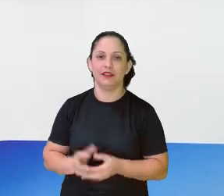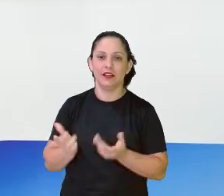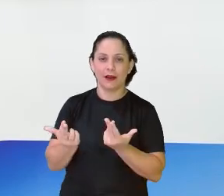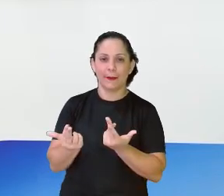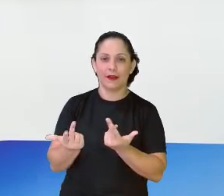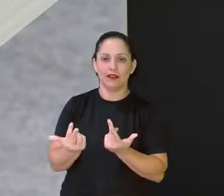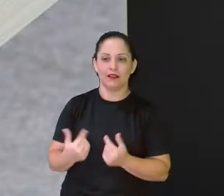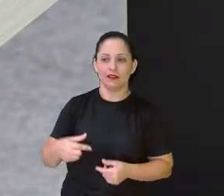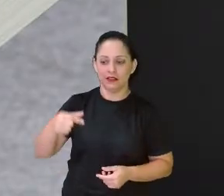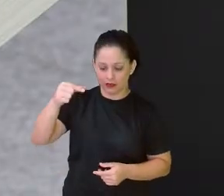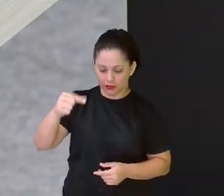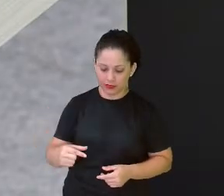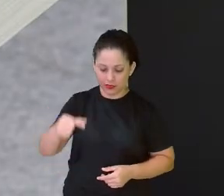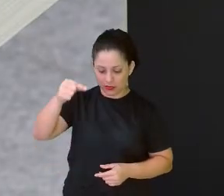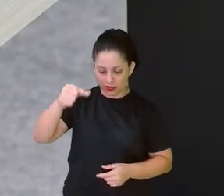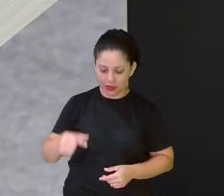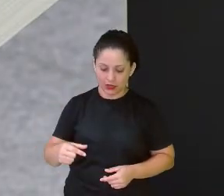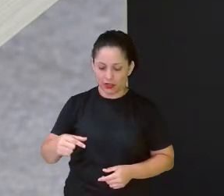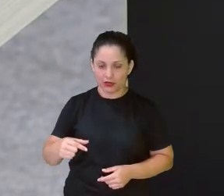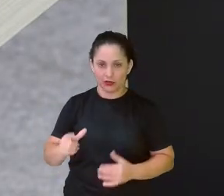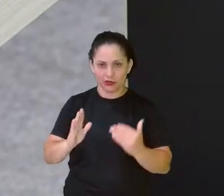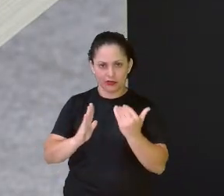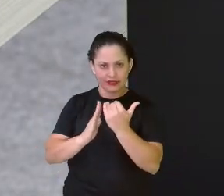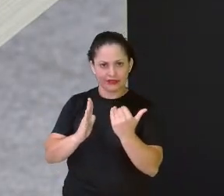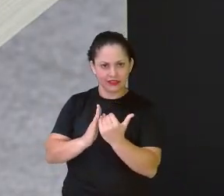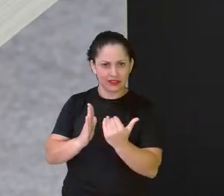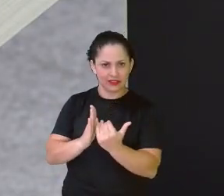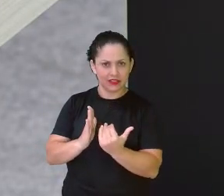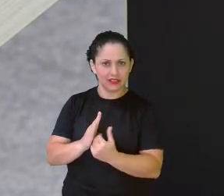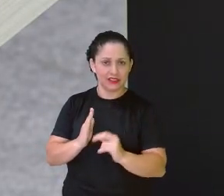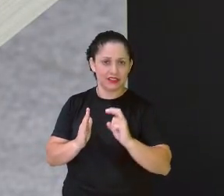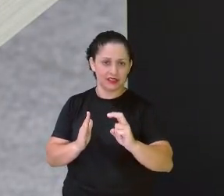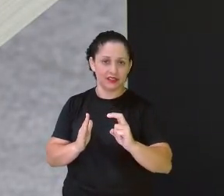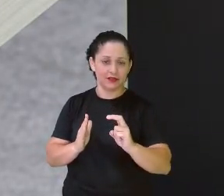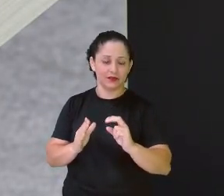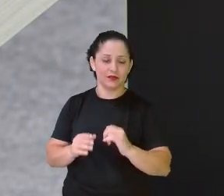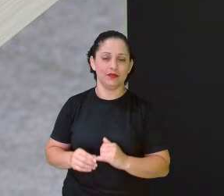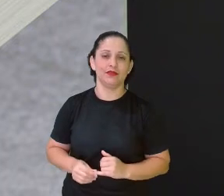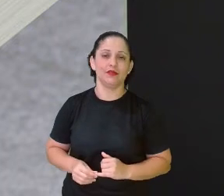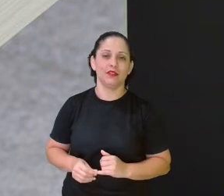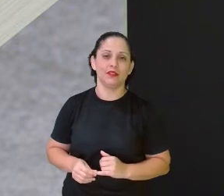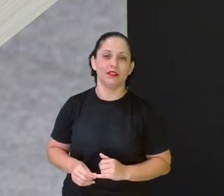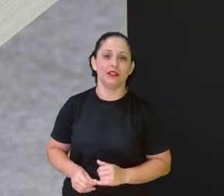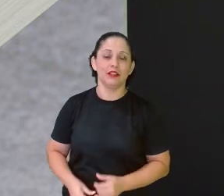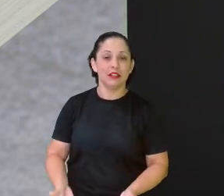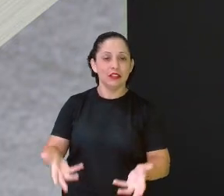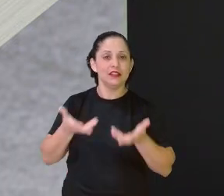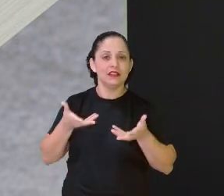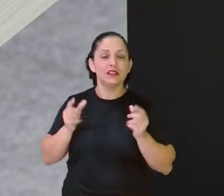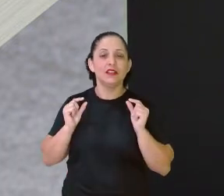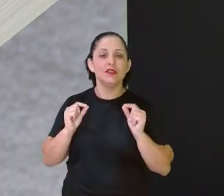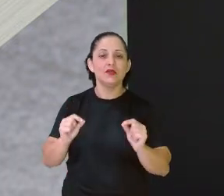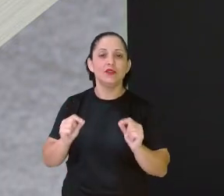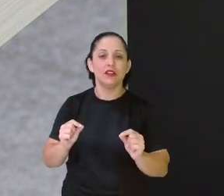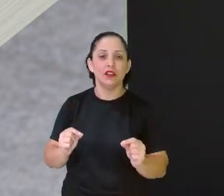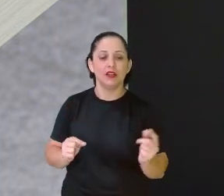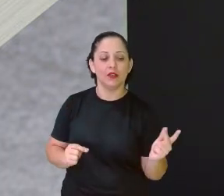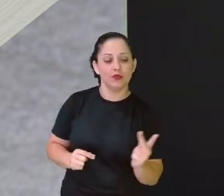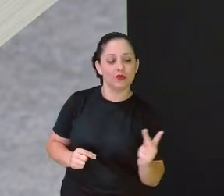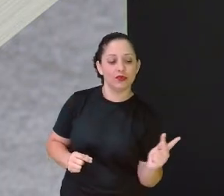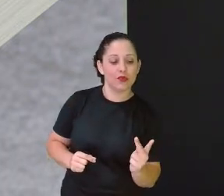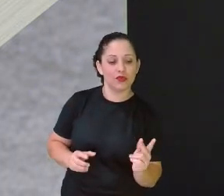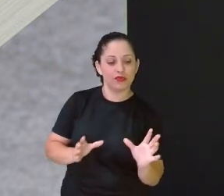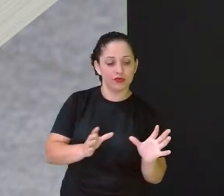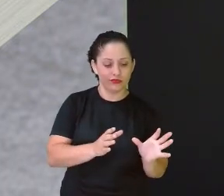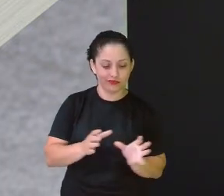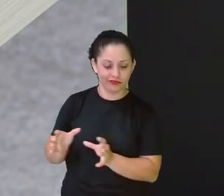boneco desse, dividir em 5, meu inteiro, e eu quisesse os outros 2. Lembra